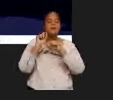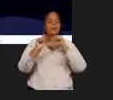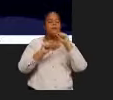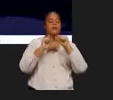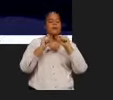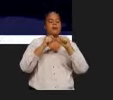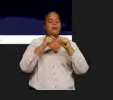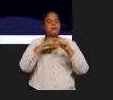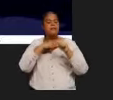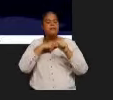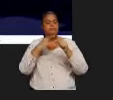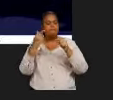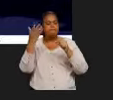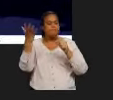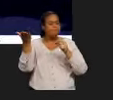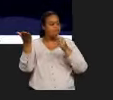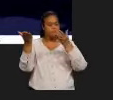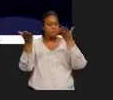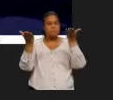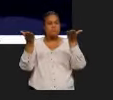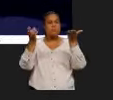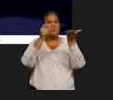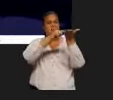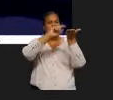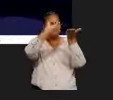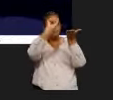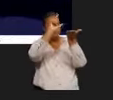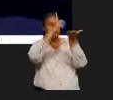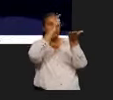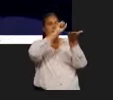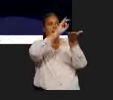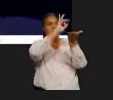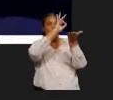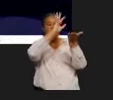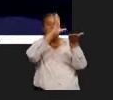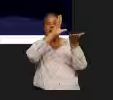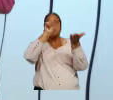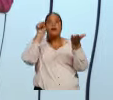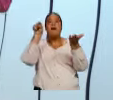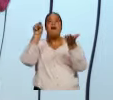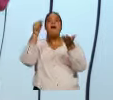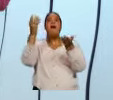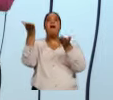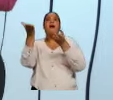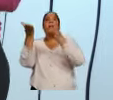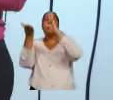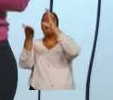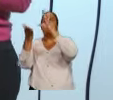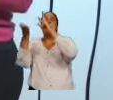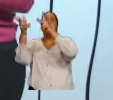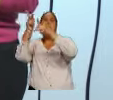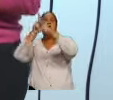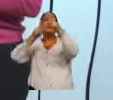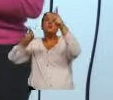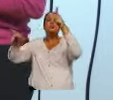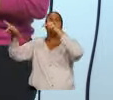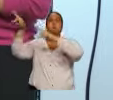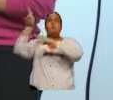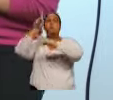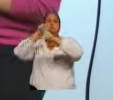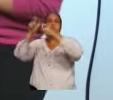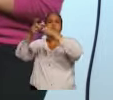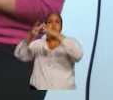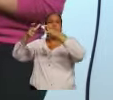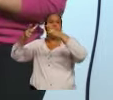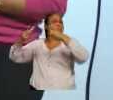coincidência e as regiões mais iluminadas e as regiões mais povoados de maior